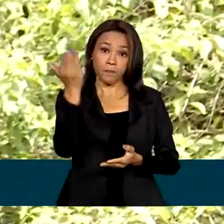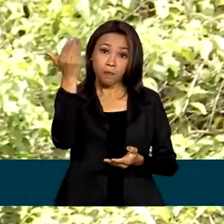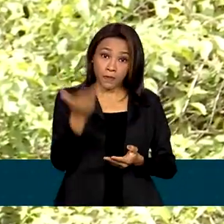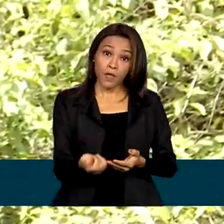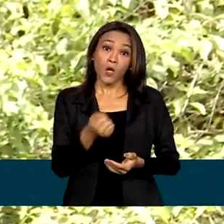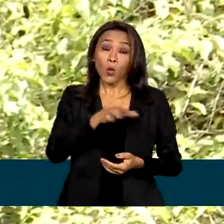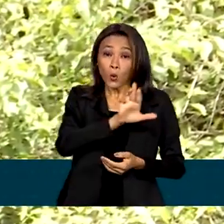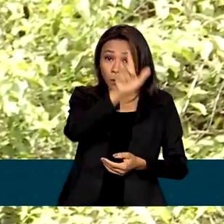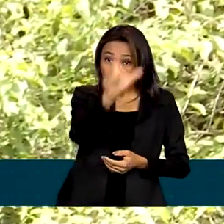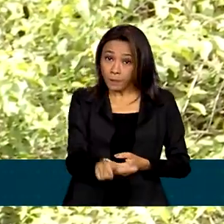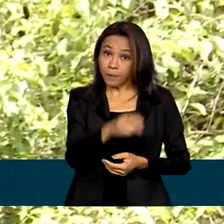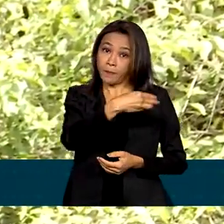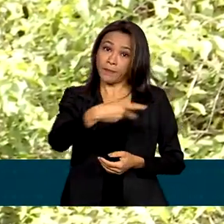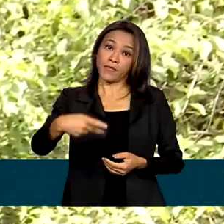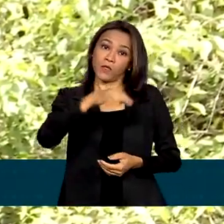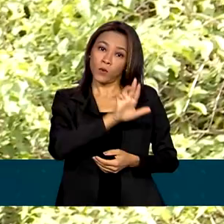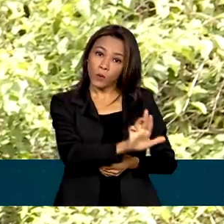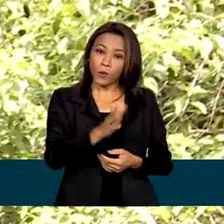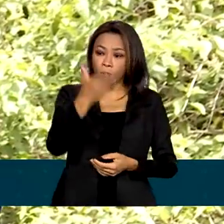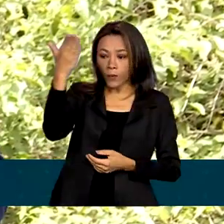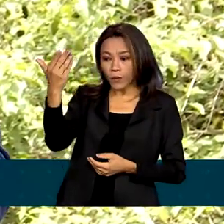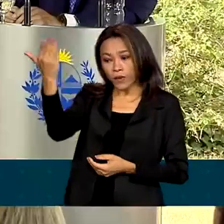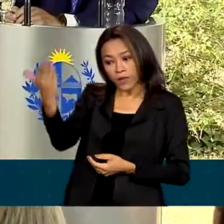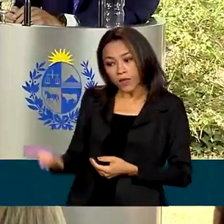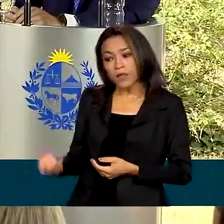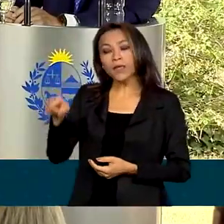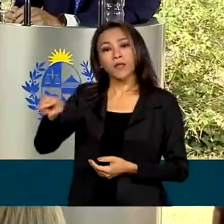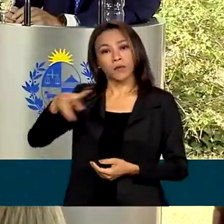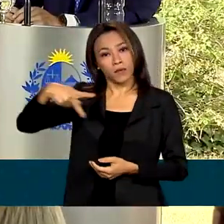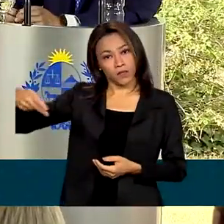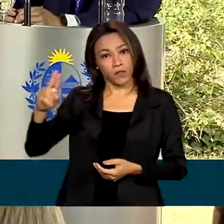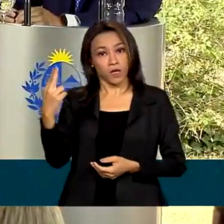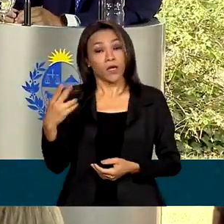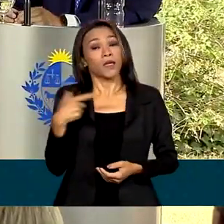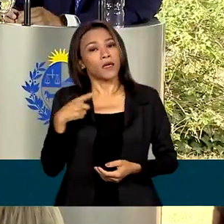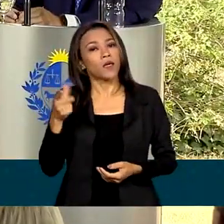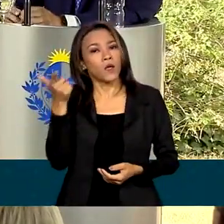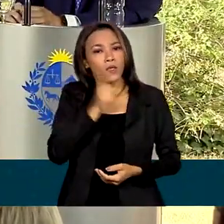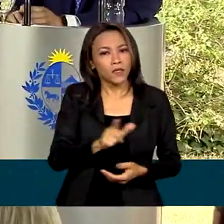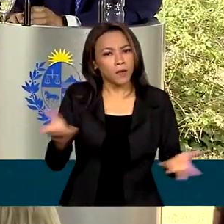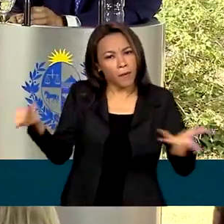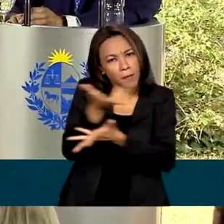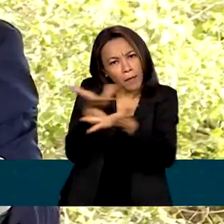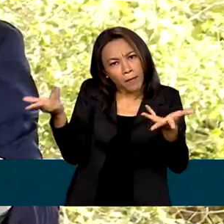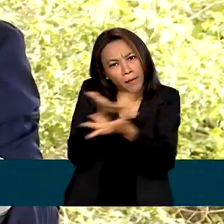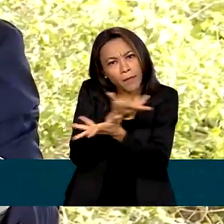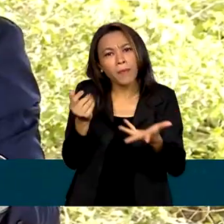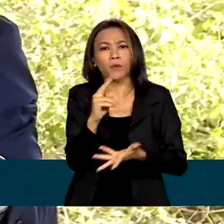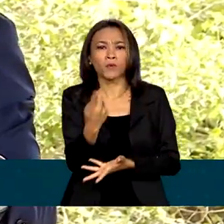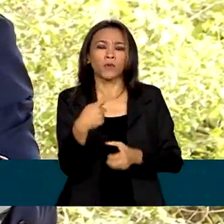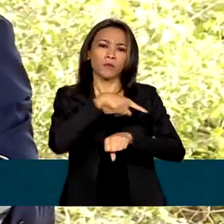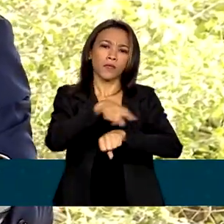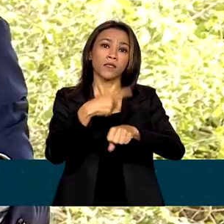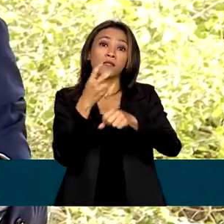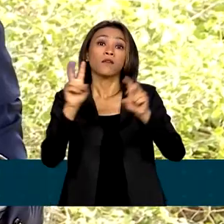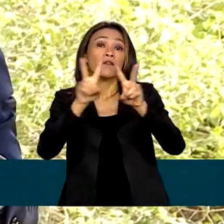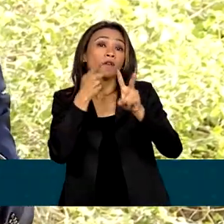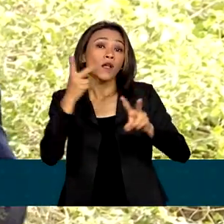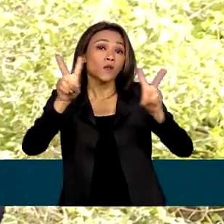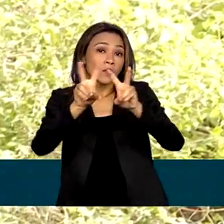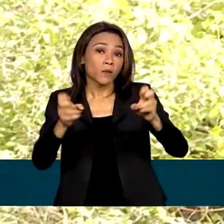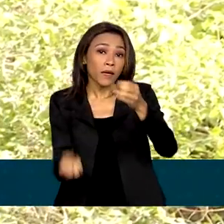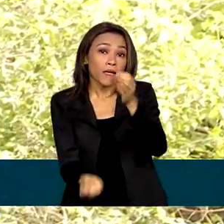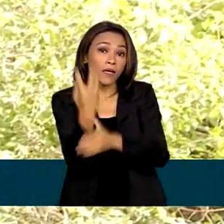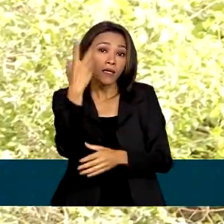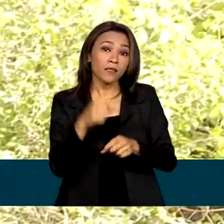Lacalle discutiram também obras de infraestrutura que atendem os dois países. Falaram sobre a criação de uma